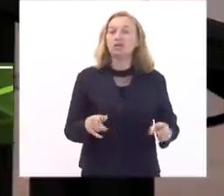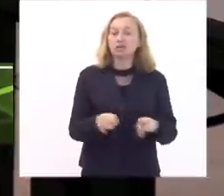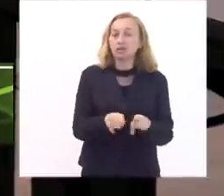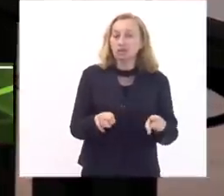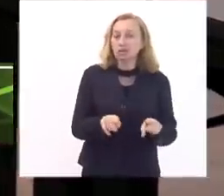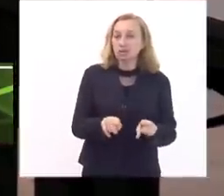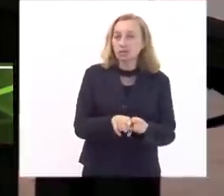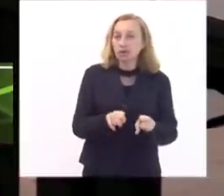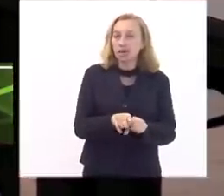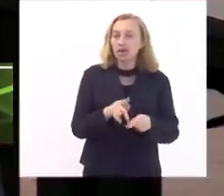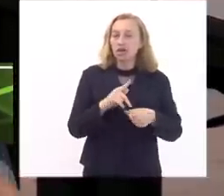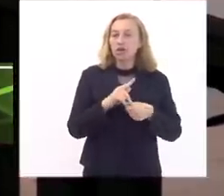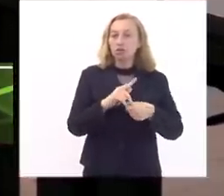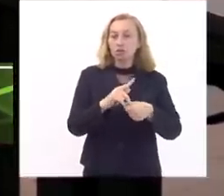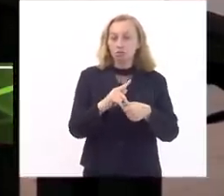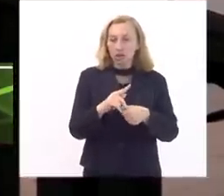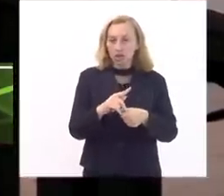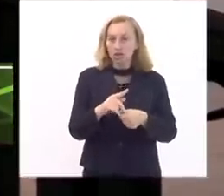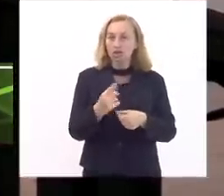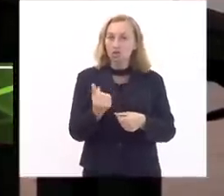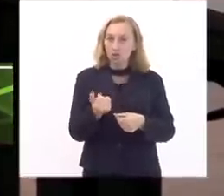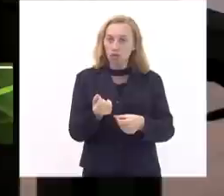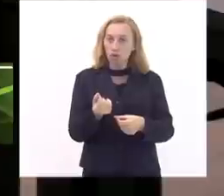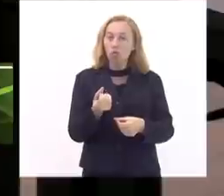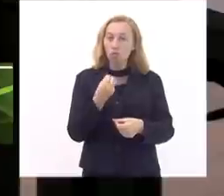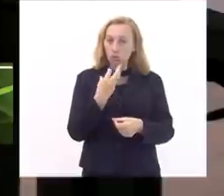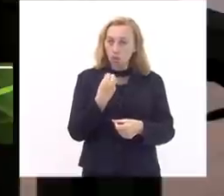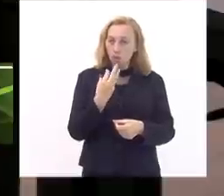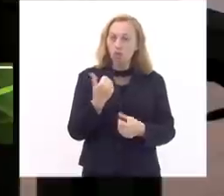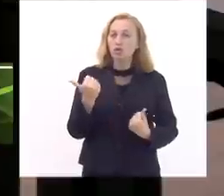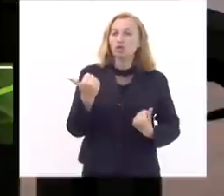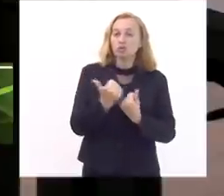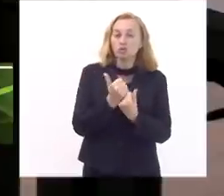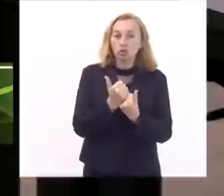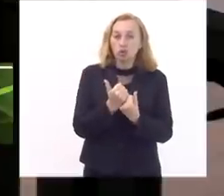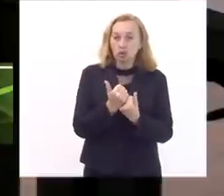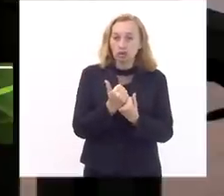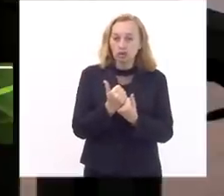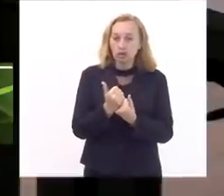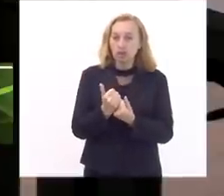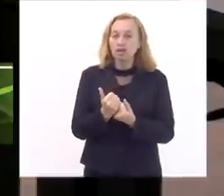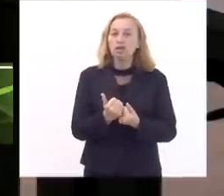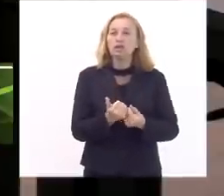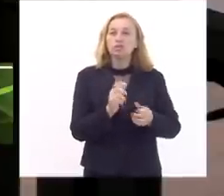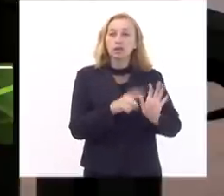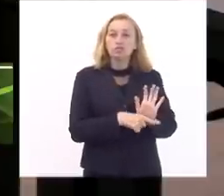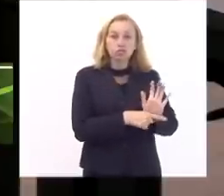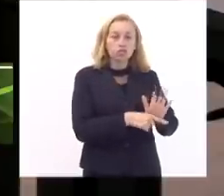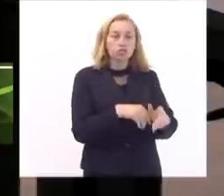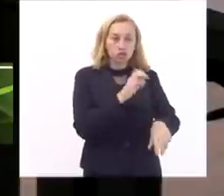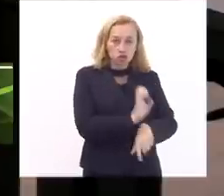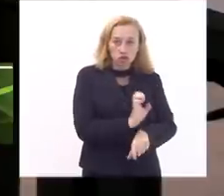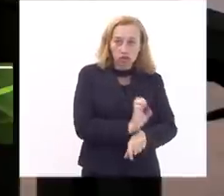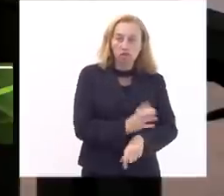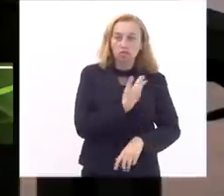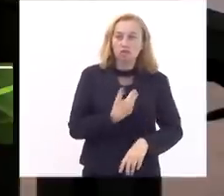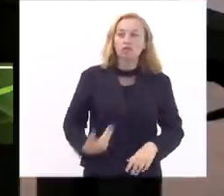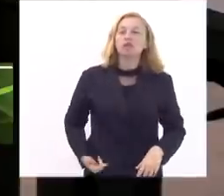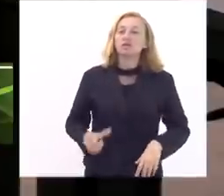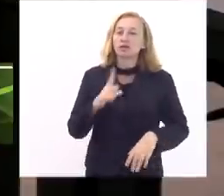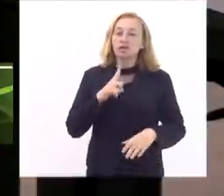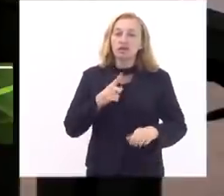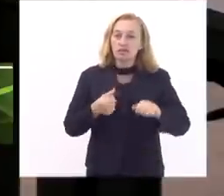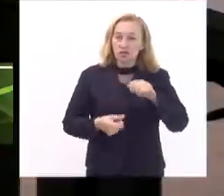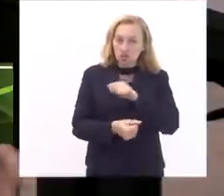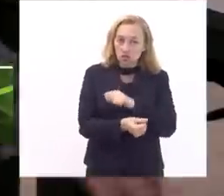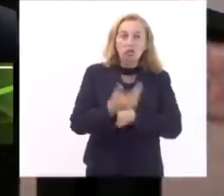valor muito aquém do que a gente imaginava, também dando um suporte para o caixa do governo do Estado. Vão ter investimentos